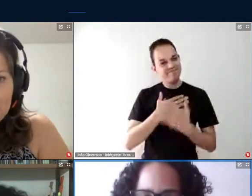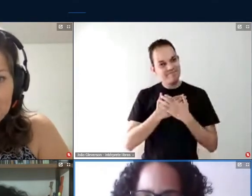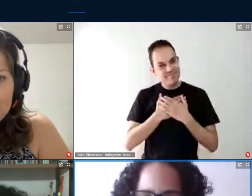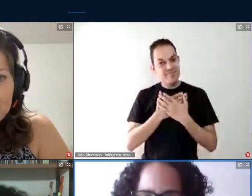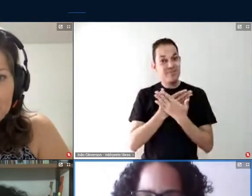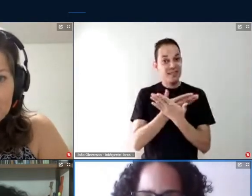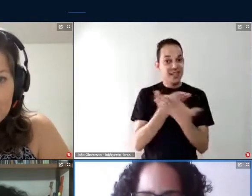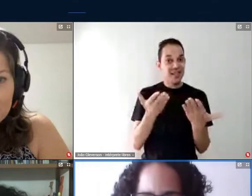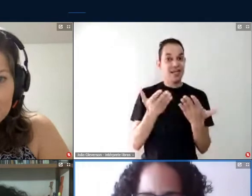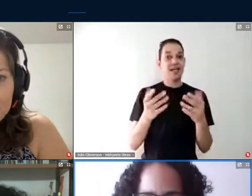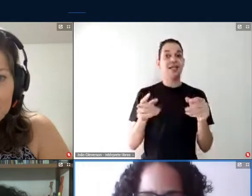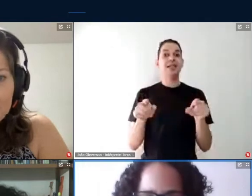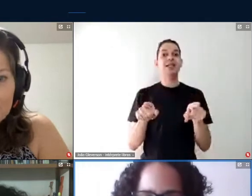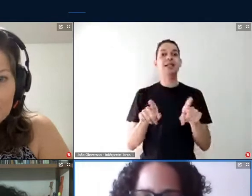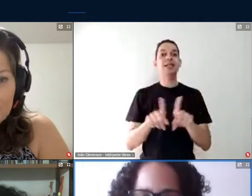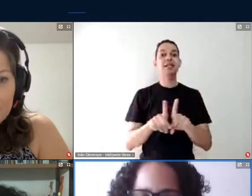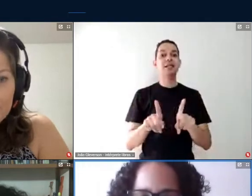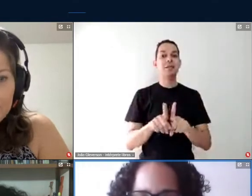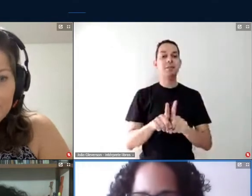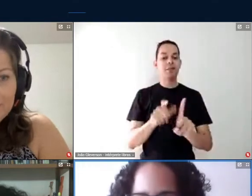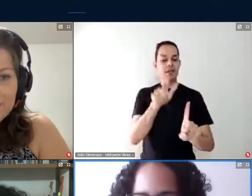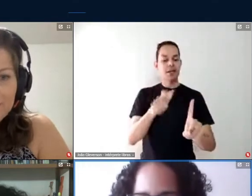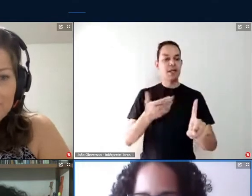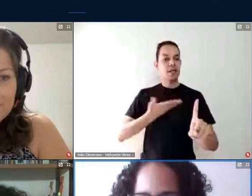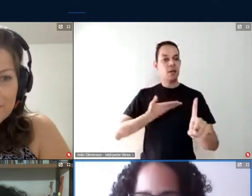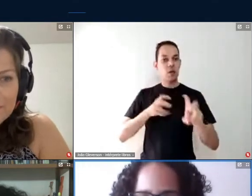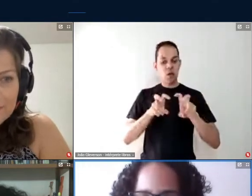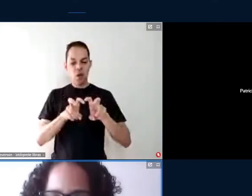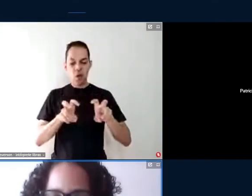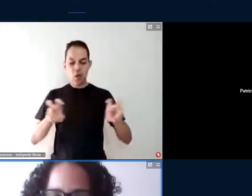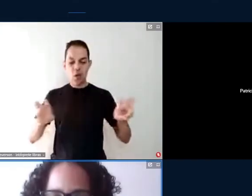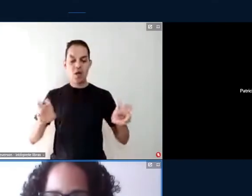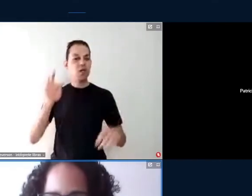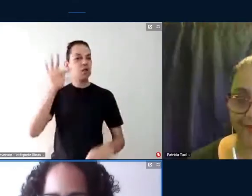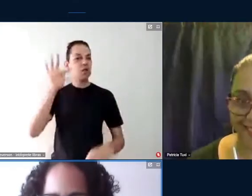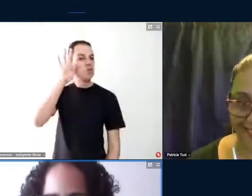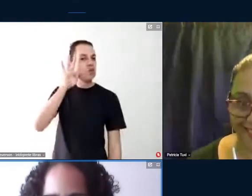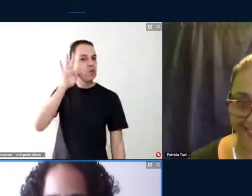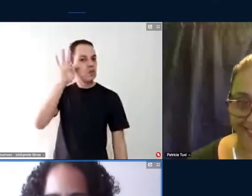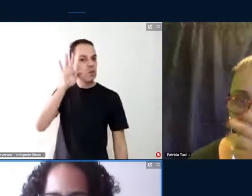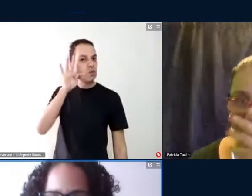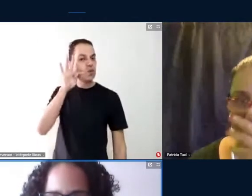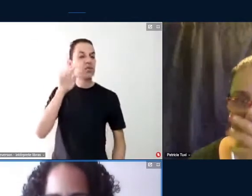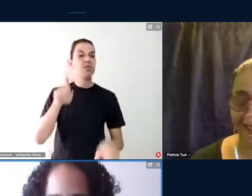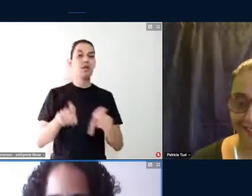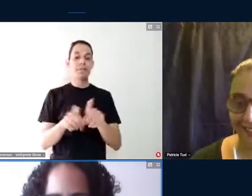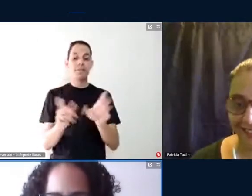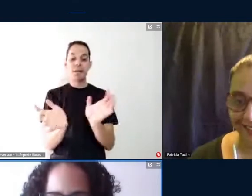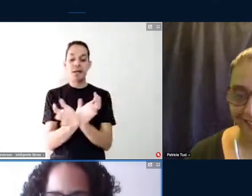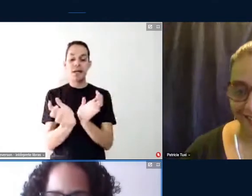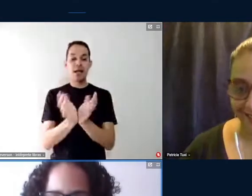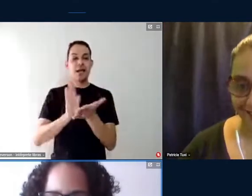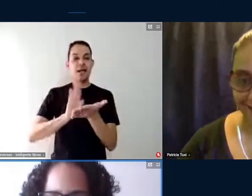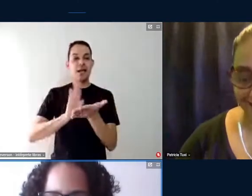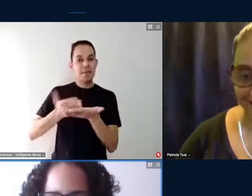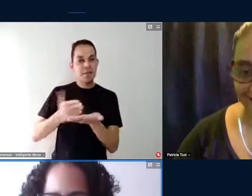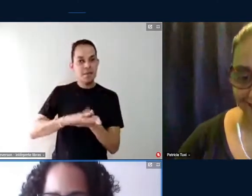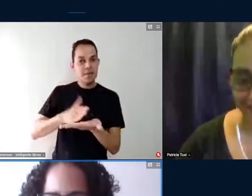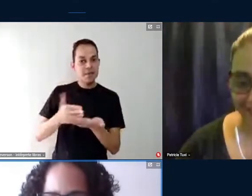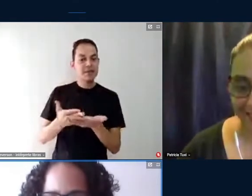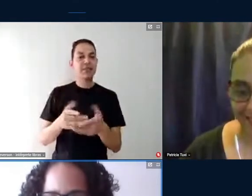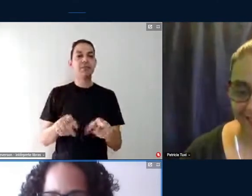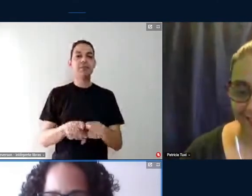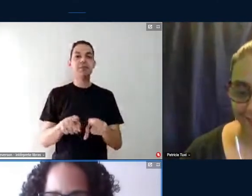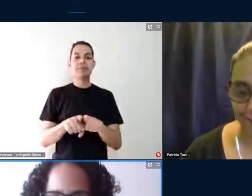assim como minha colega de banca, professora Tucci, para a equipe de intérpretes também, eu tenho um